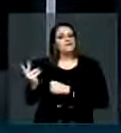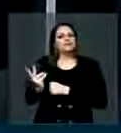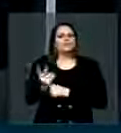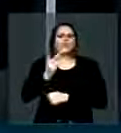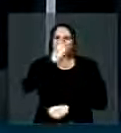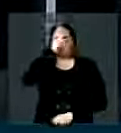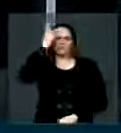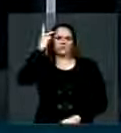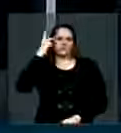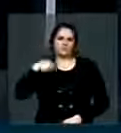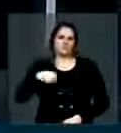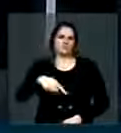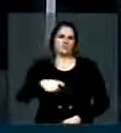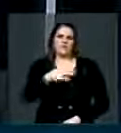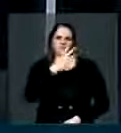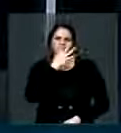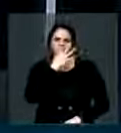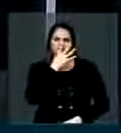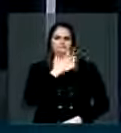de dar